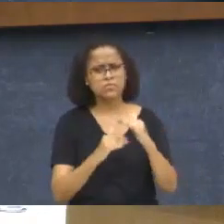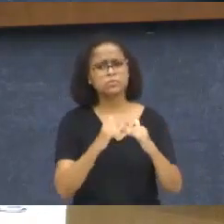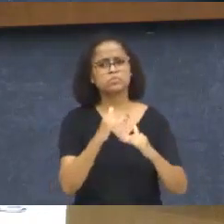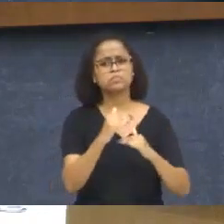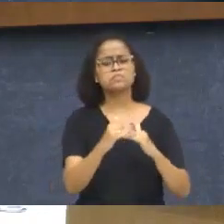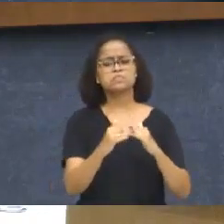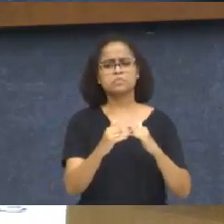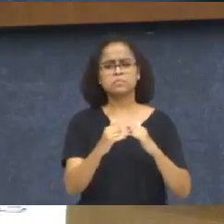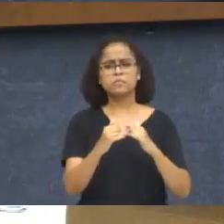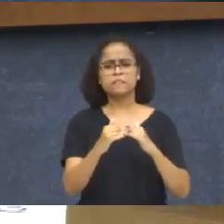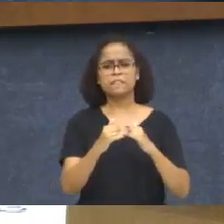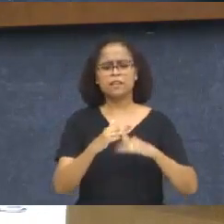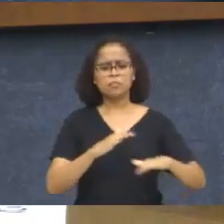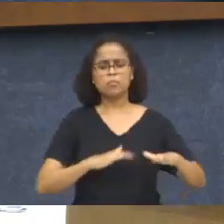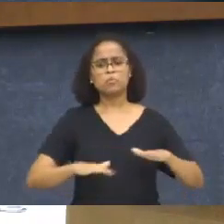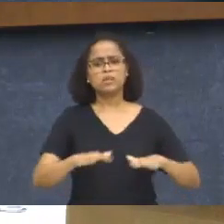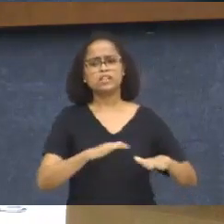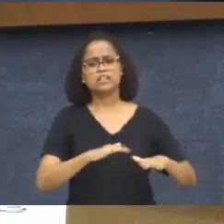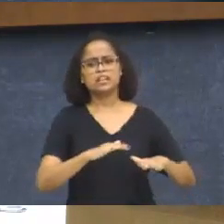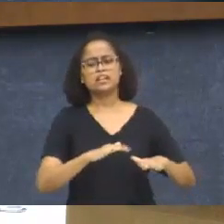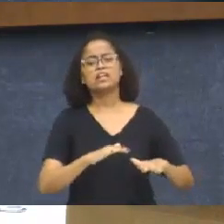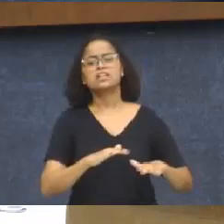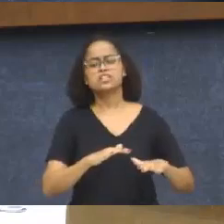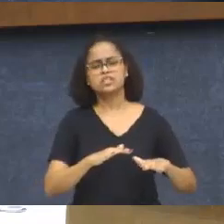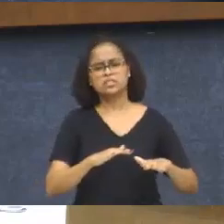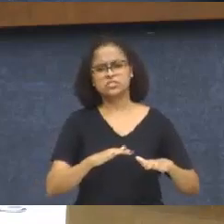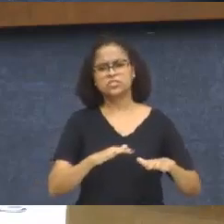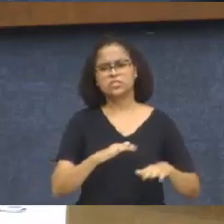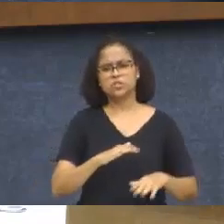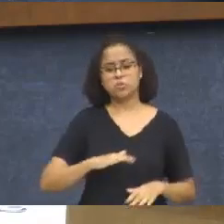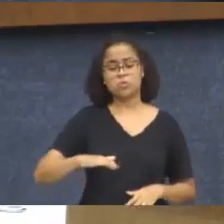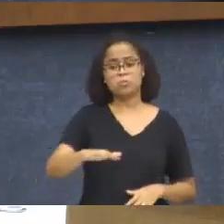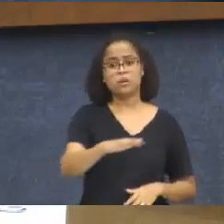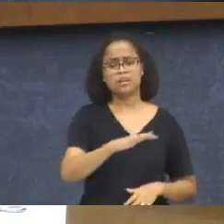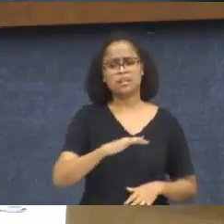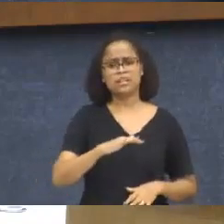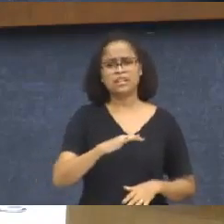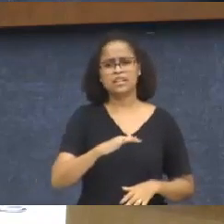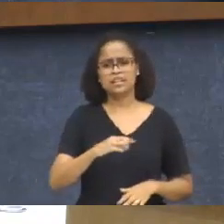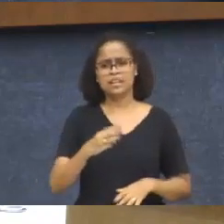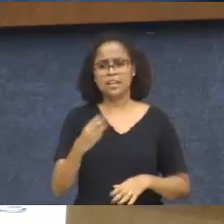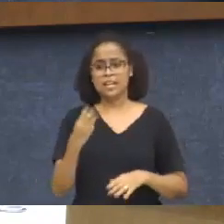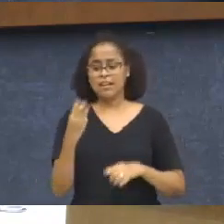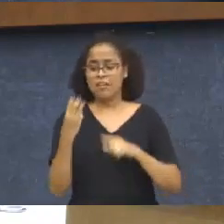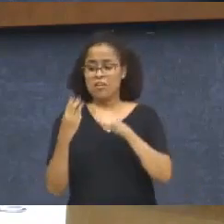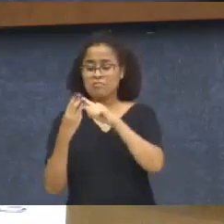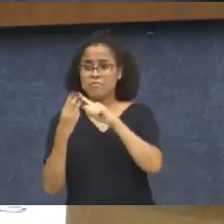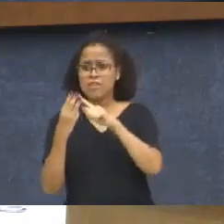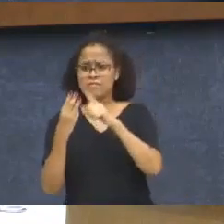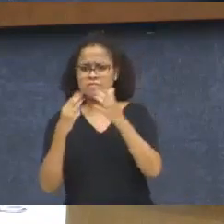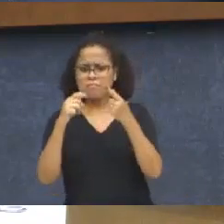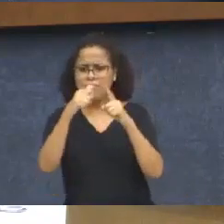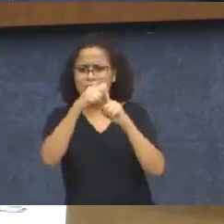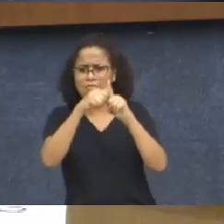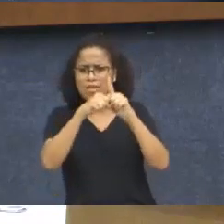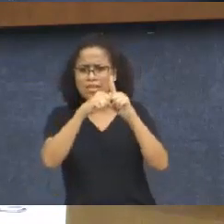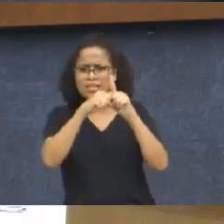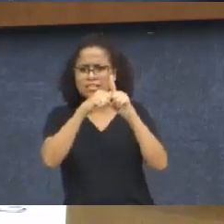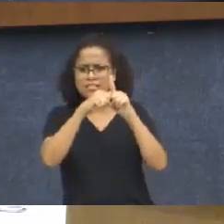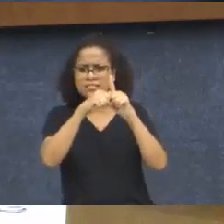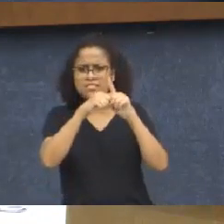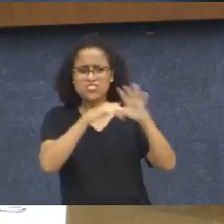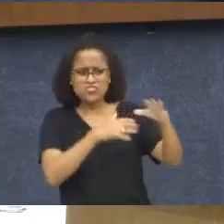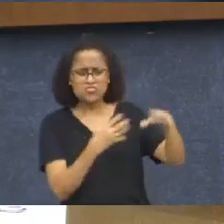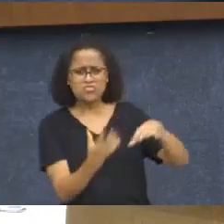da mobilidade urbana, aqui, como bem disse o vereador Braulio, 3 meses de greve, 3